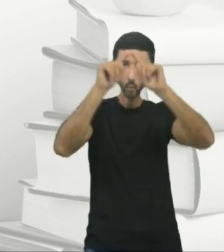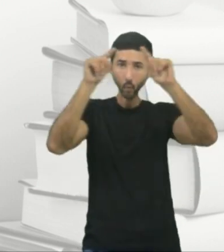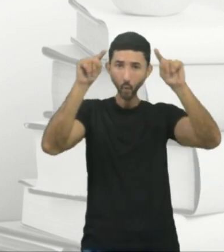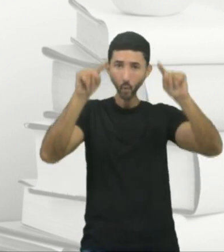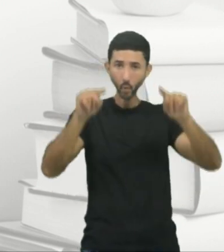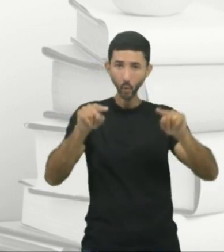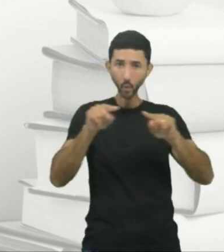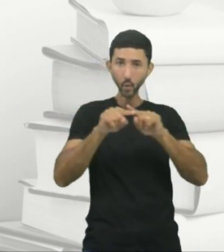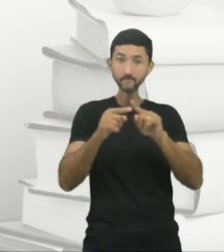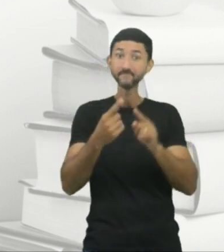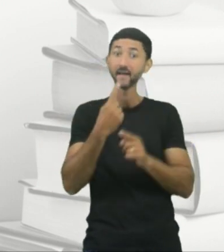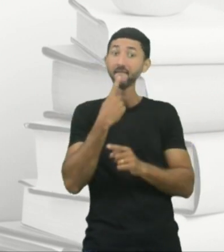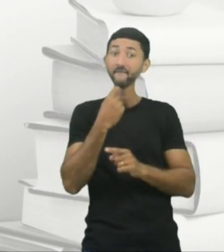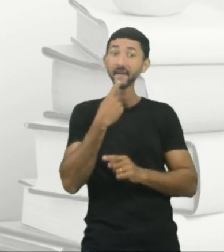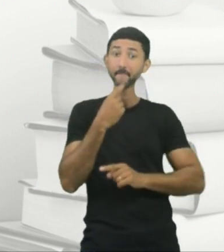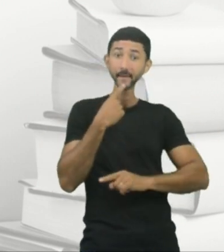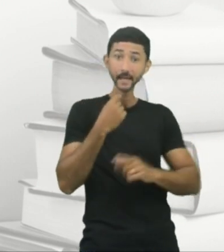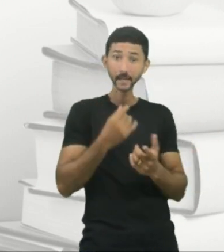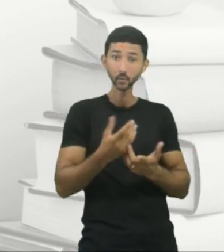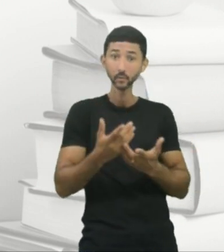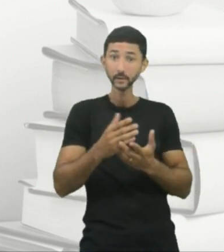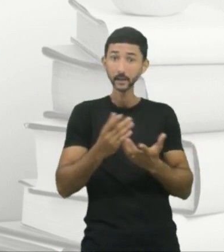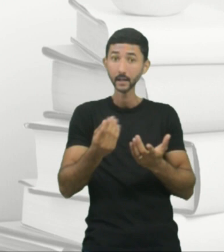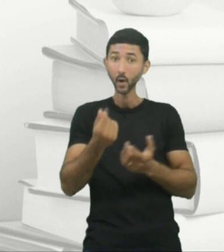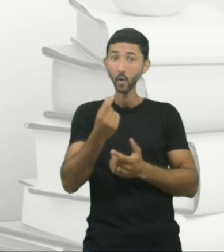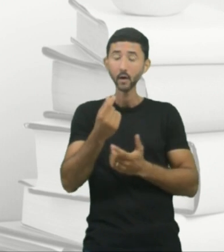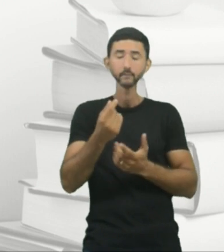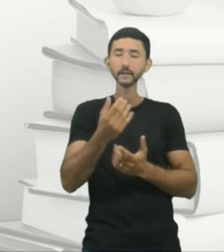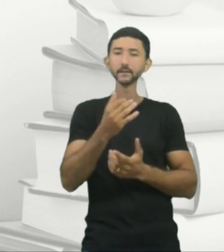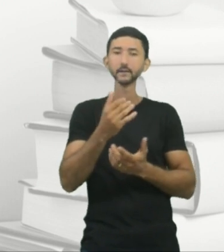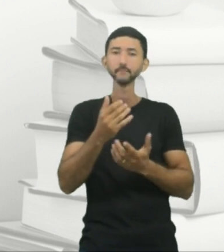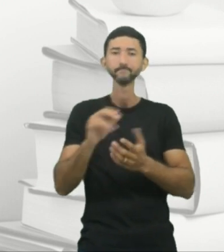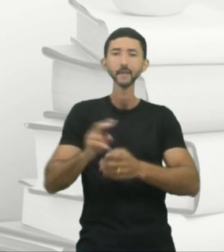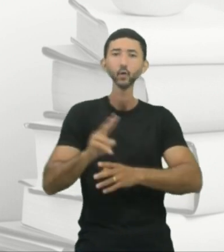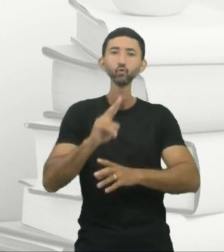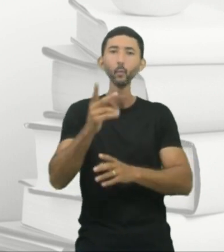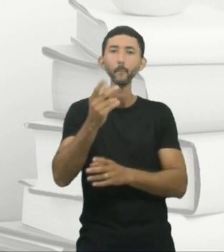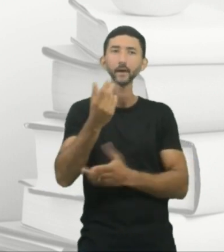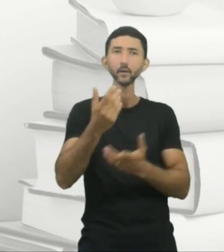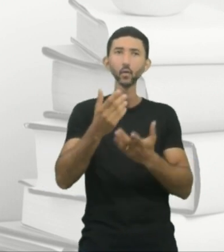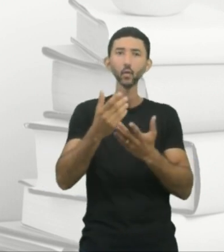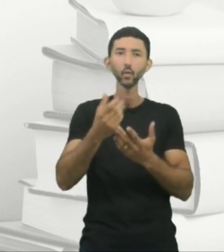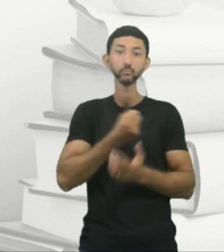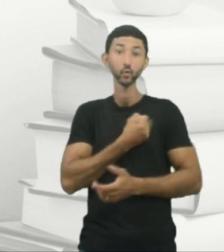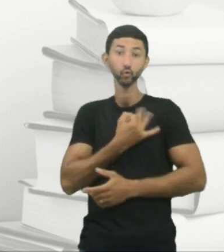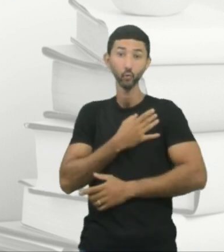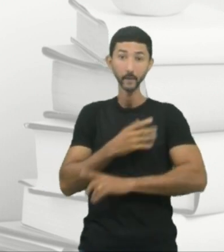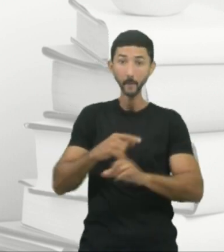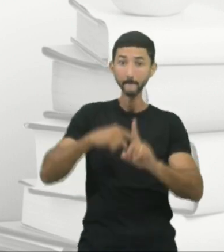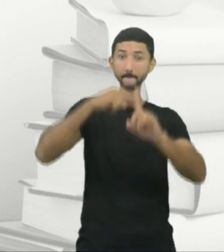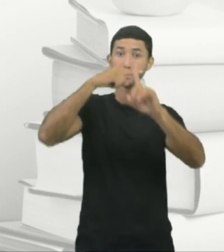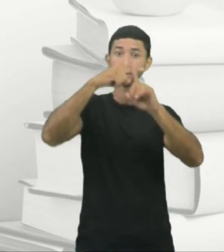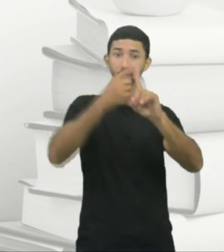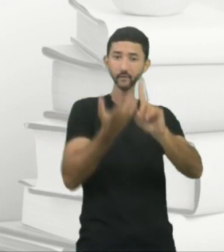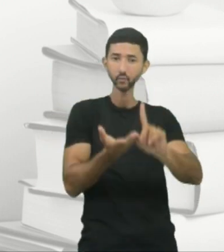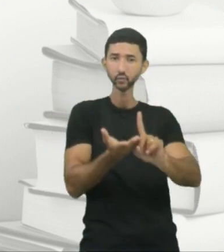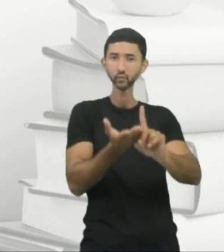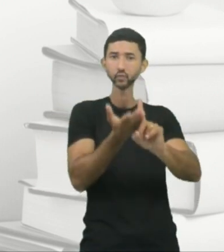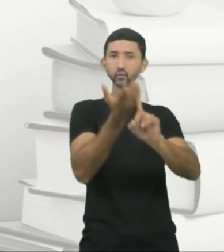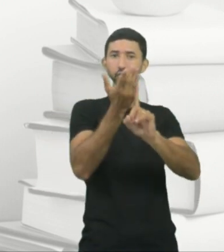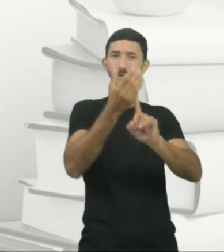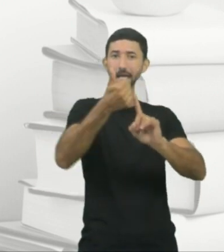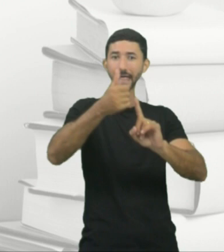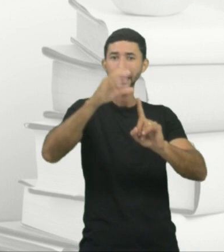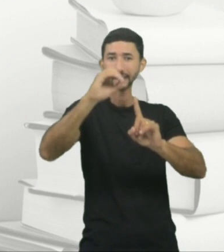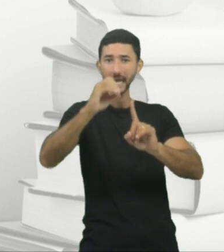marcado em vermelho, eu tenho valores que são positivos. E é uma escala que caminha de 10